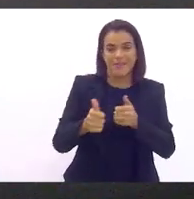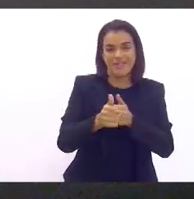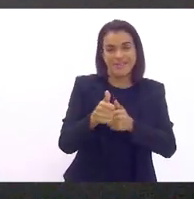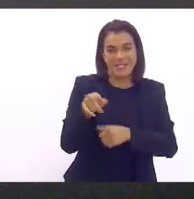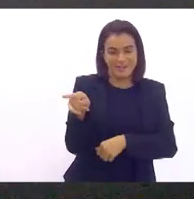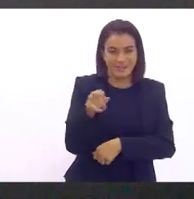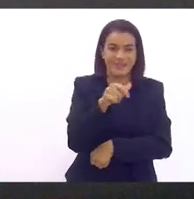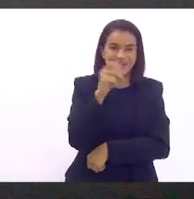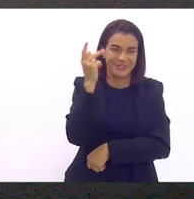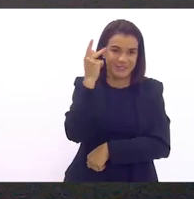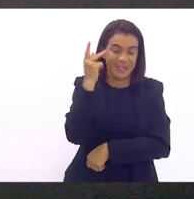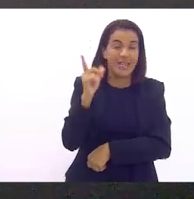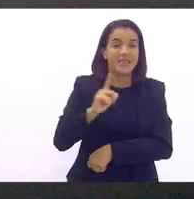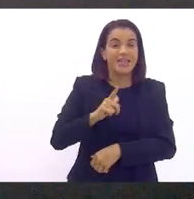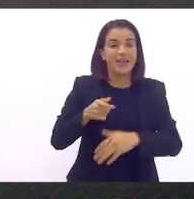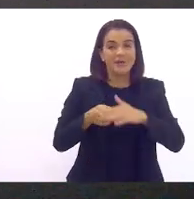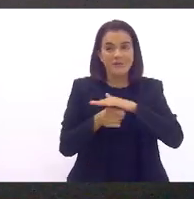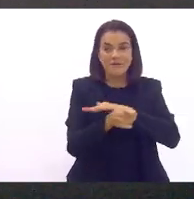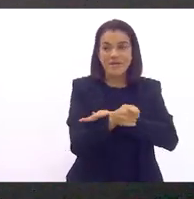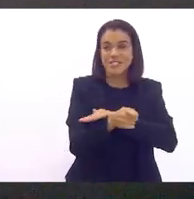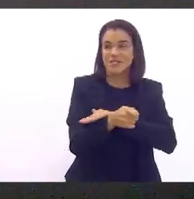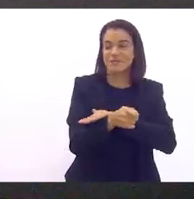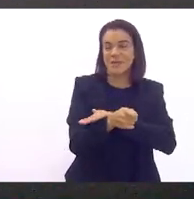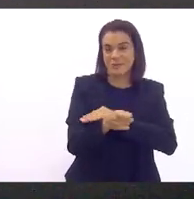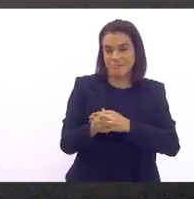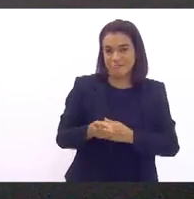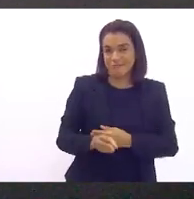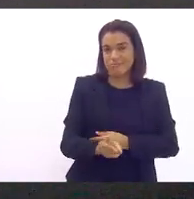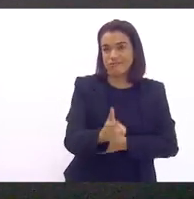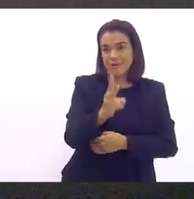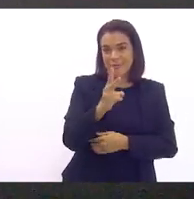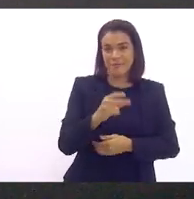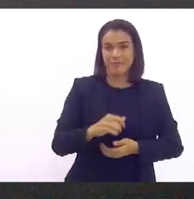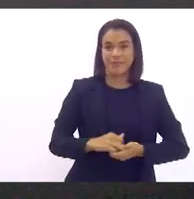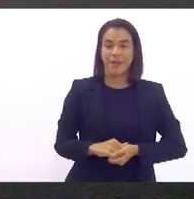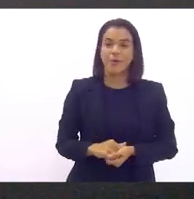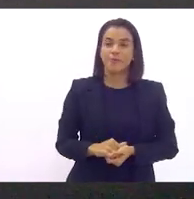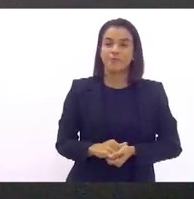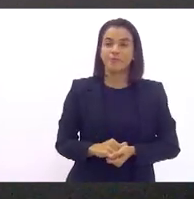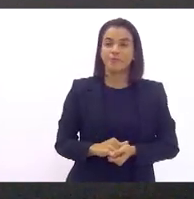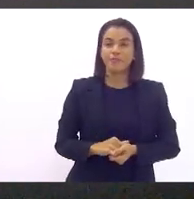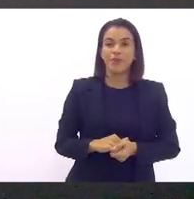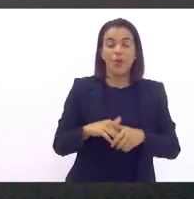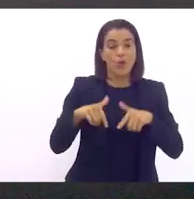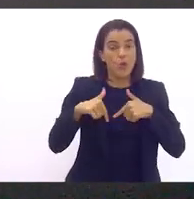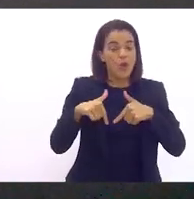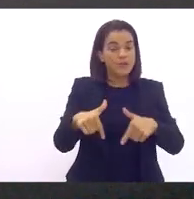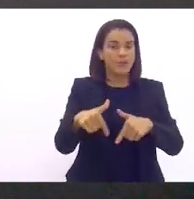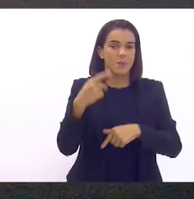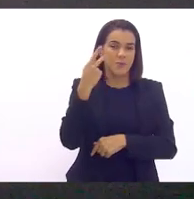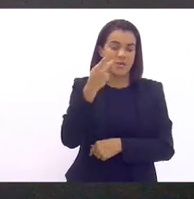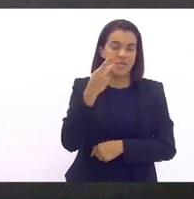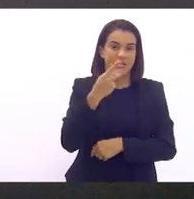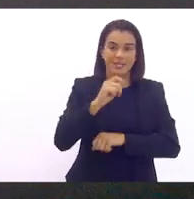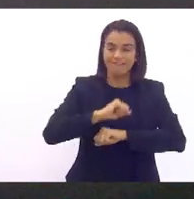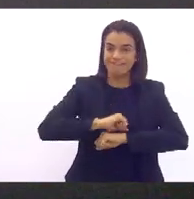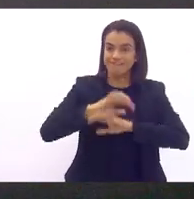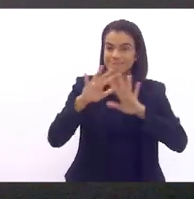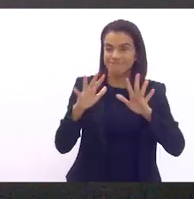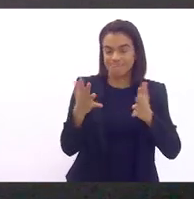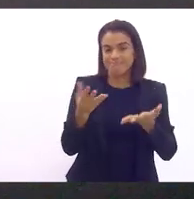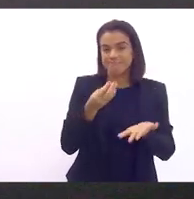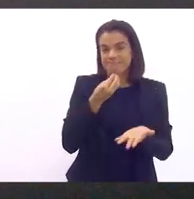têm investimentos continuados no setor e projetos Claros Eu acredito com ação política Clara daquilo que eles pretendem